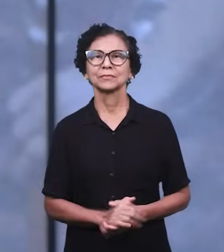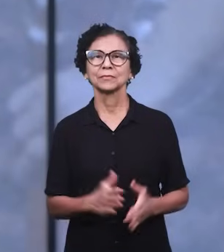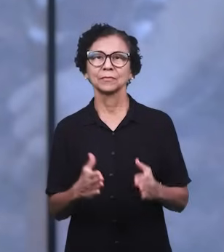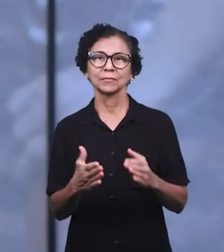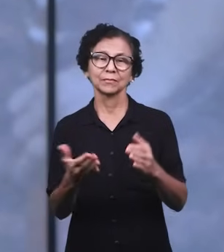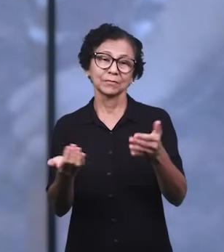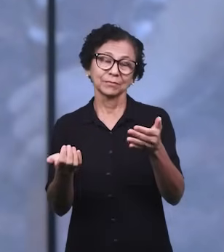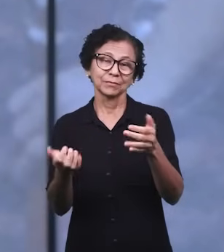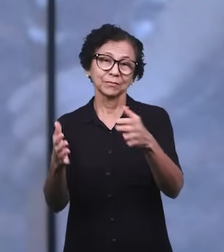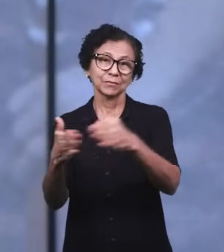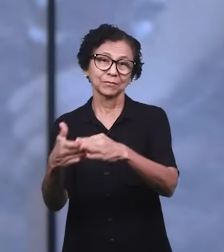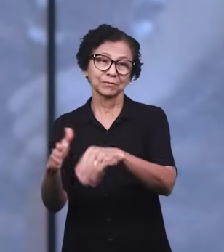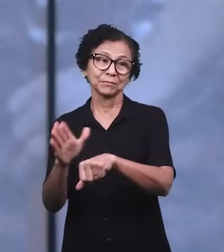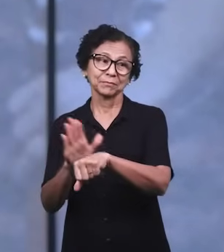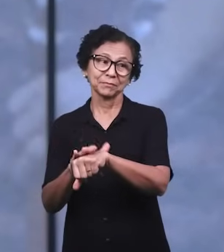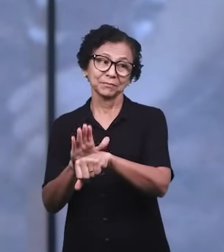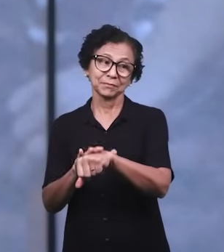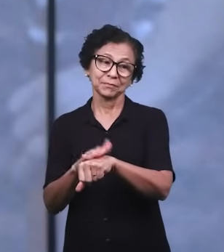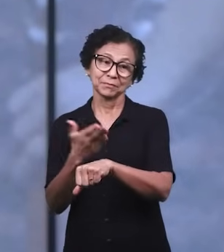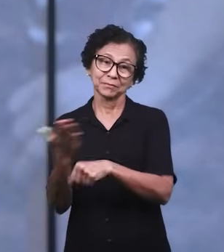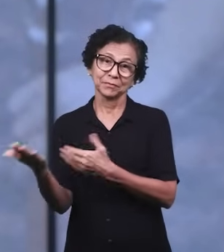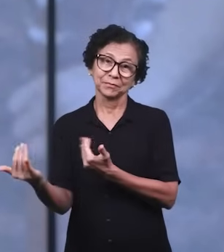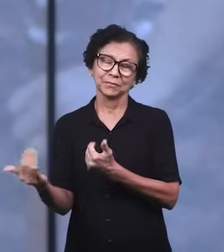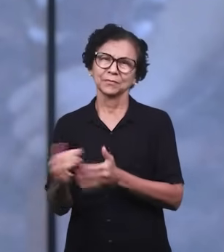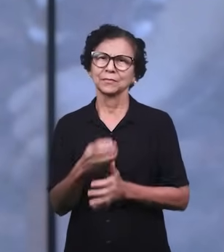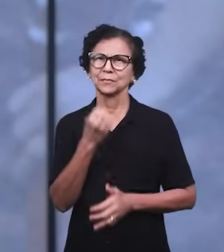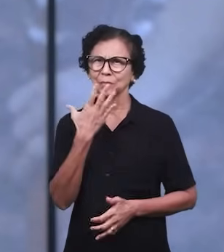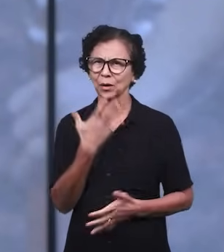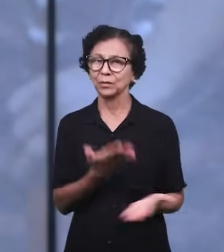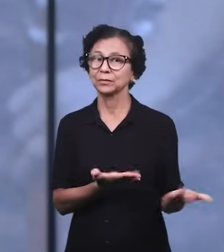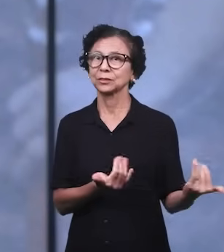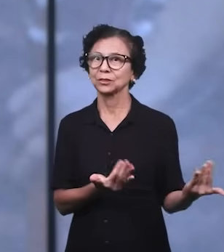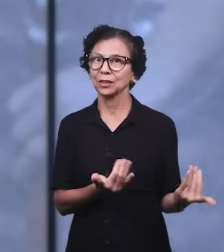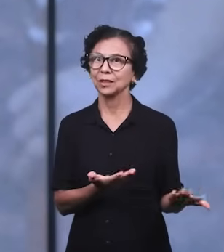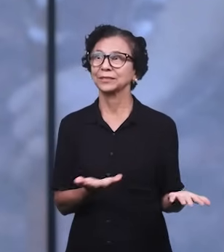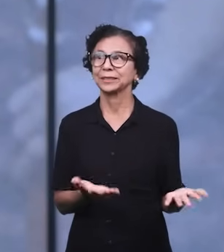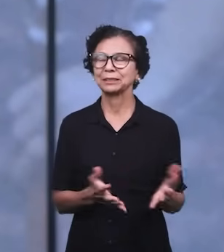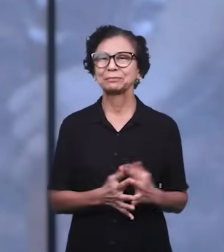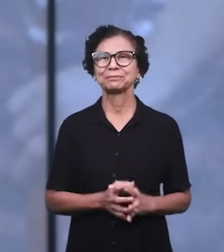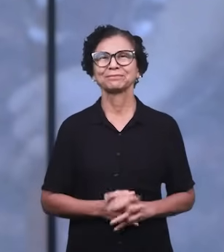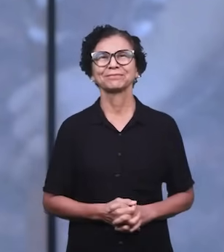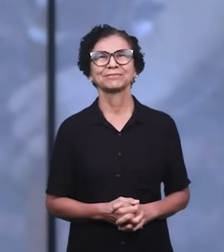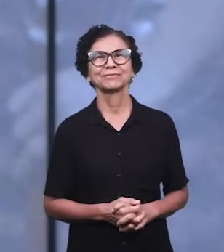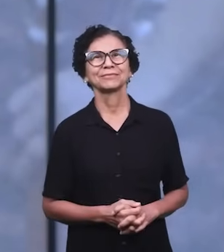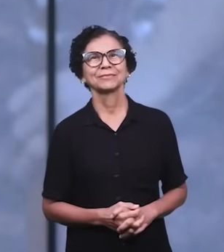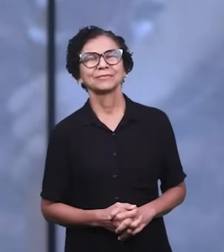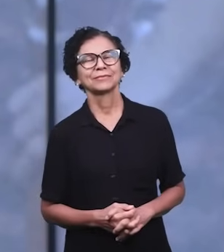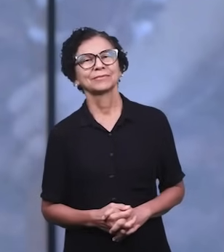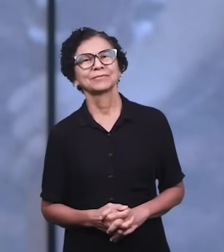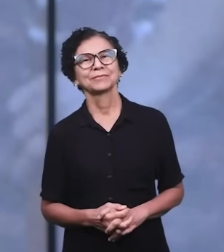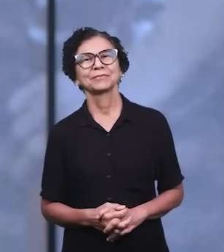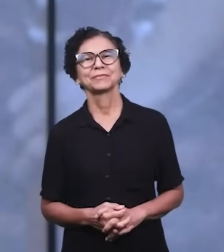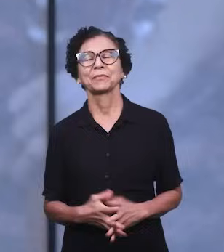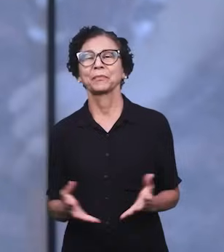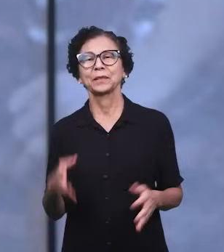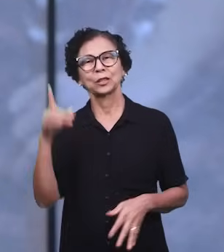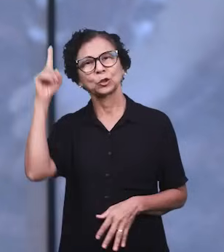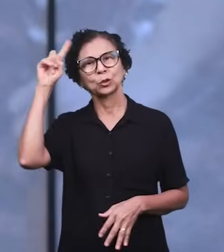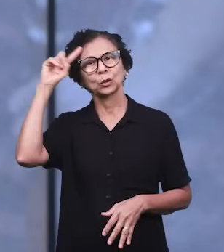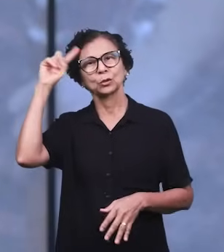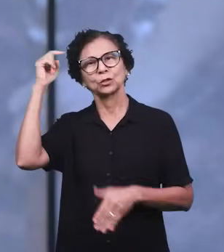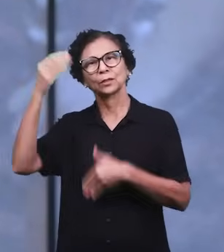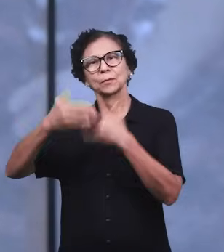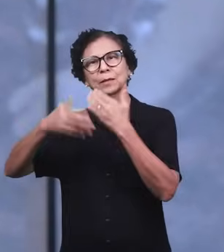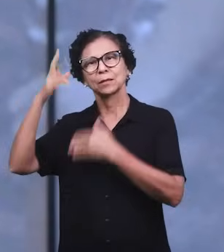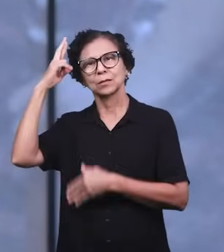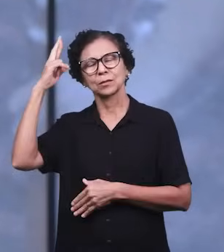jovem igual a mim. Que coisa boa, hein? Quando a gente tem essa cabeça mais jovem. E na obra o Senhor nos faz assim, novas criaturas todos os